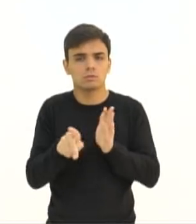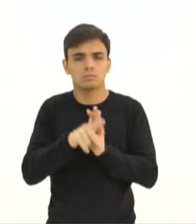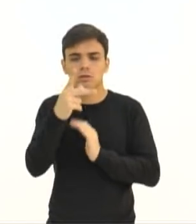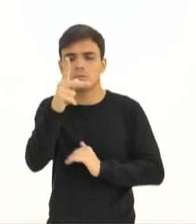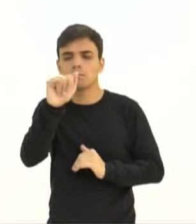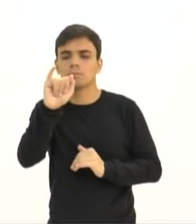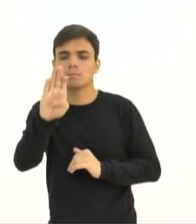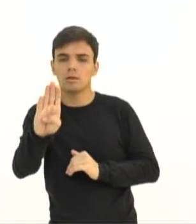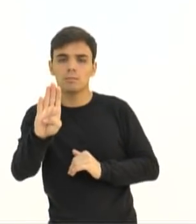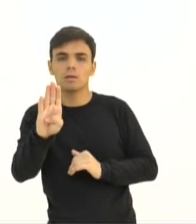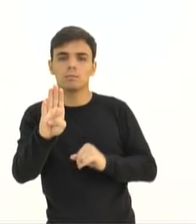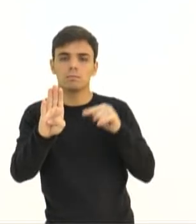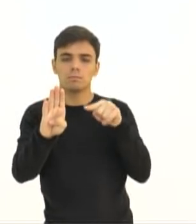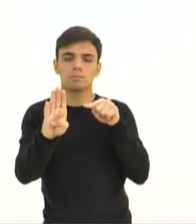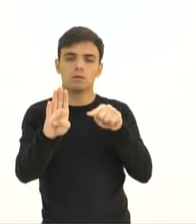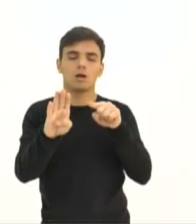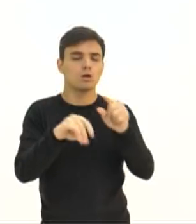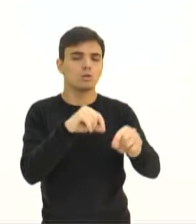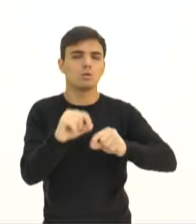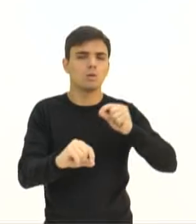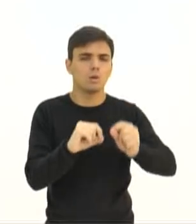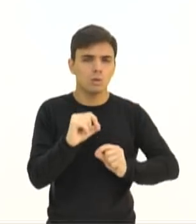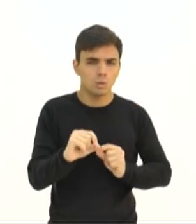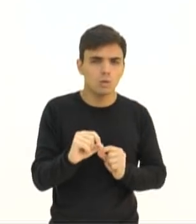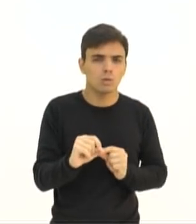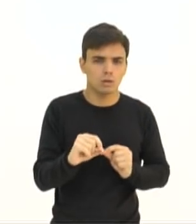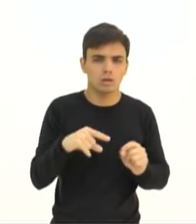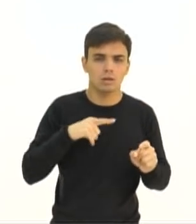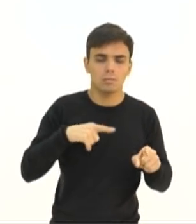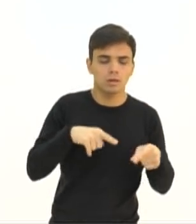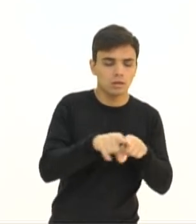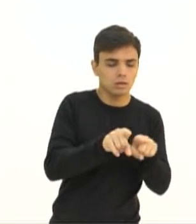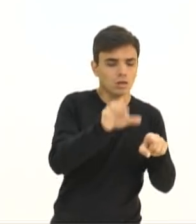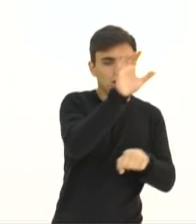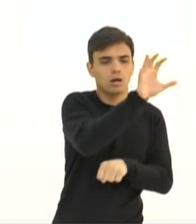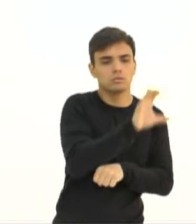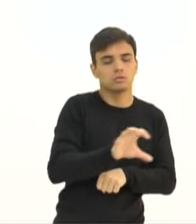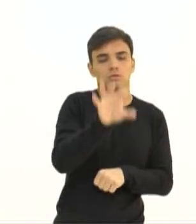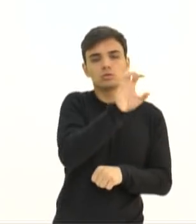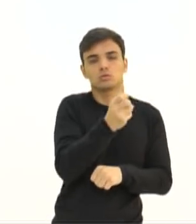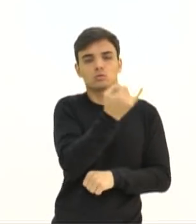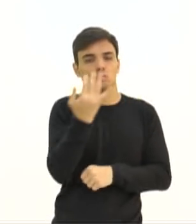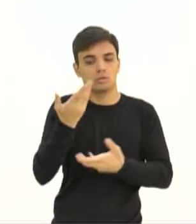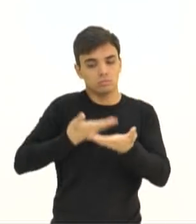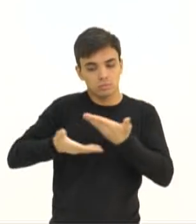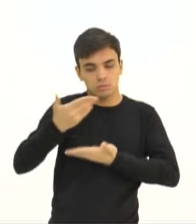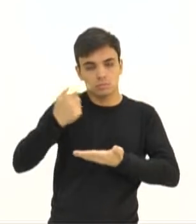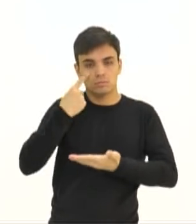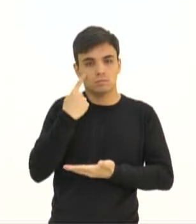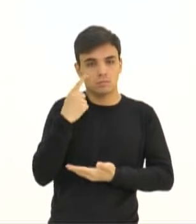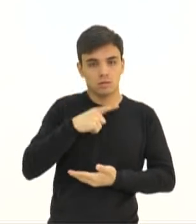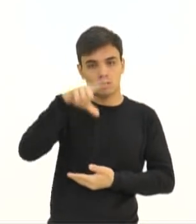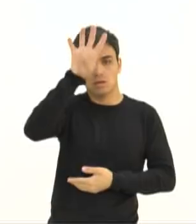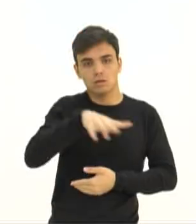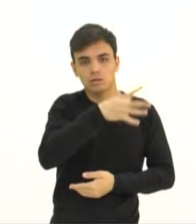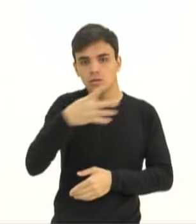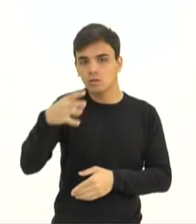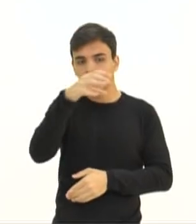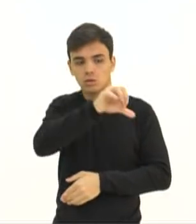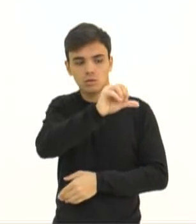do Brasil, a cada uma das regiões, o quanto participa, a tabela traz para nós ali de 95